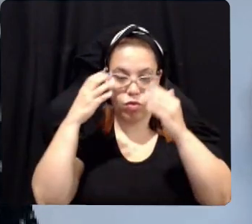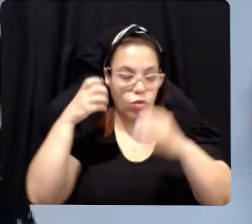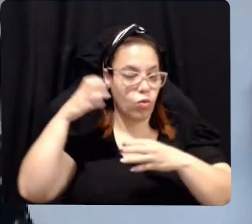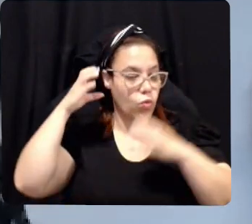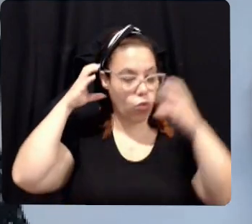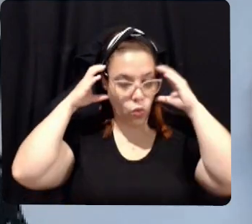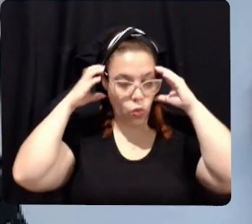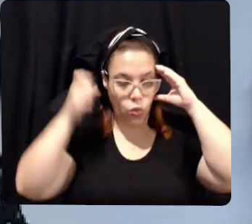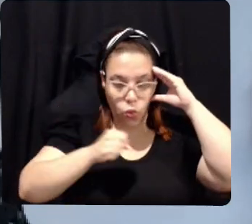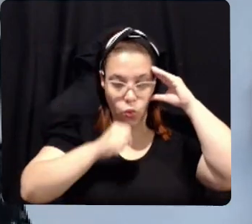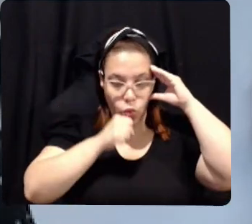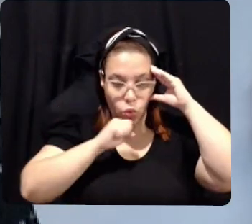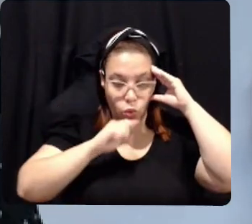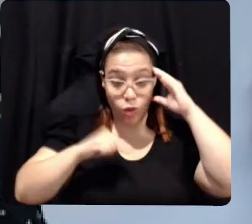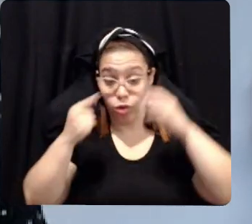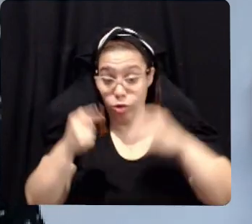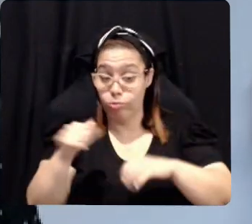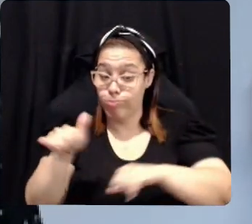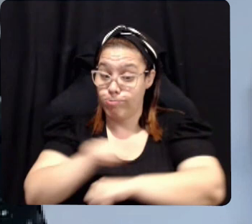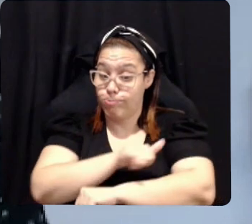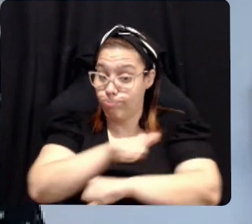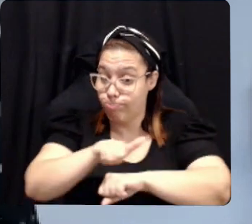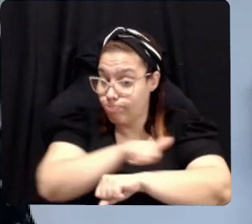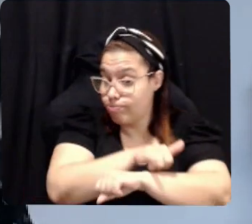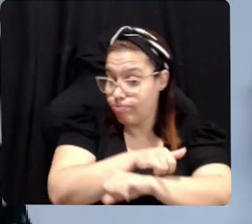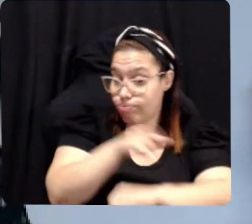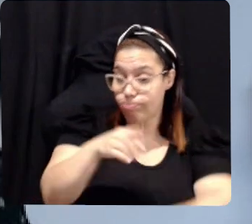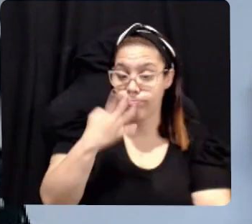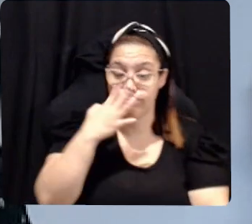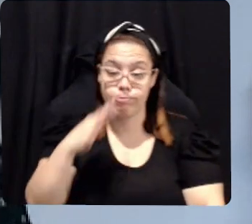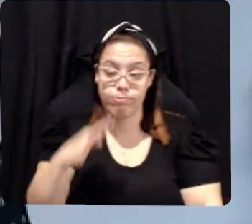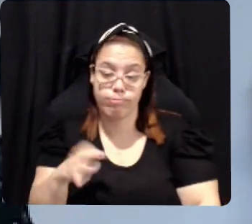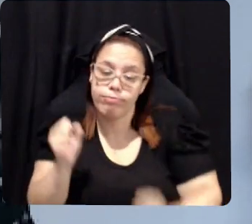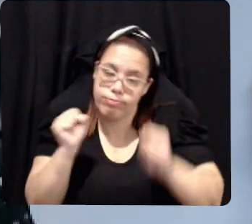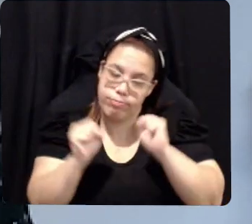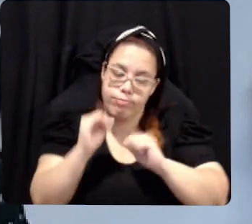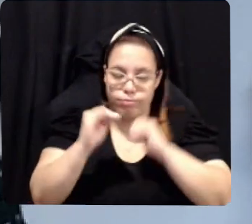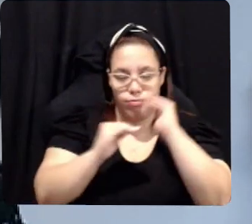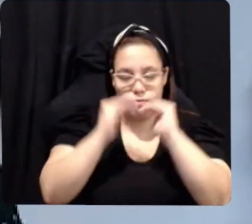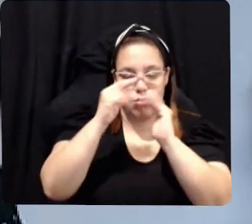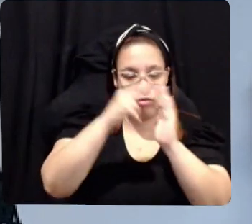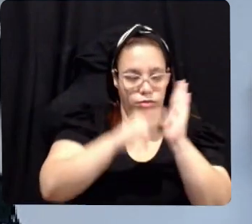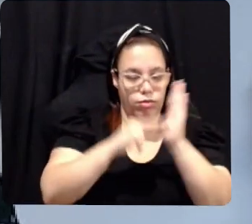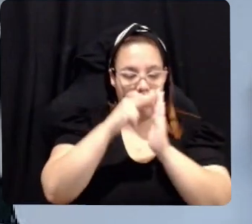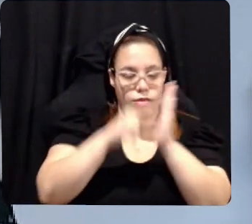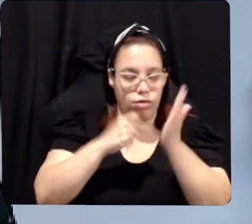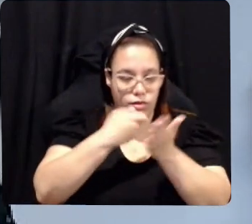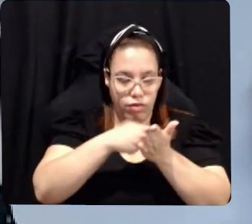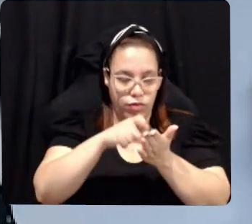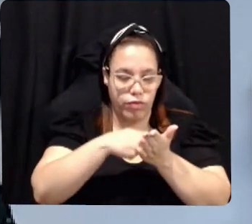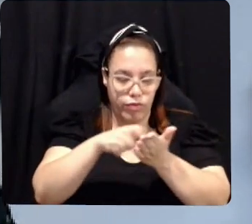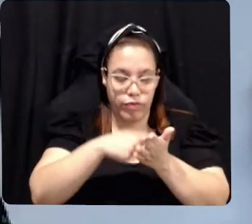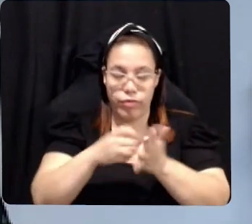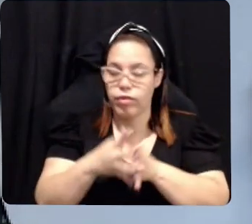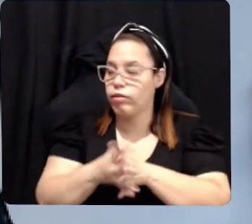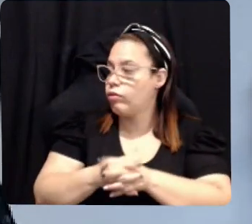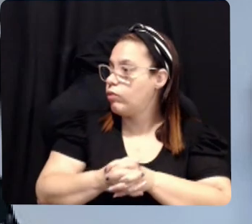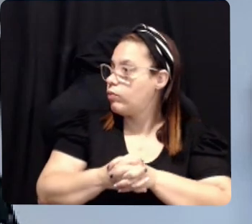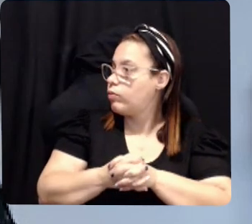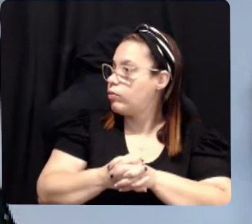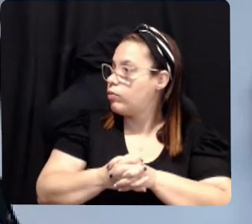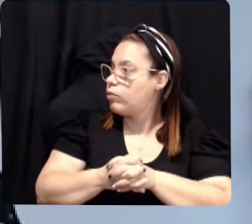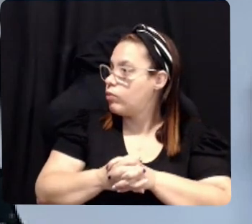os fonoaudiólogos vão buscar outras estratégias para que essa criança possa desenvolver a leitura escrita.